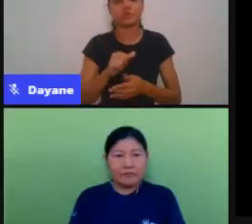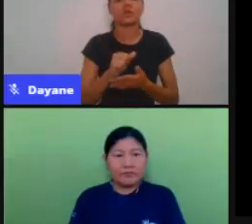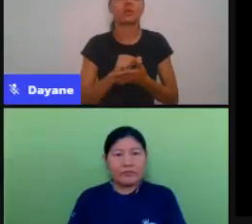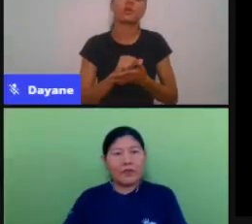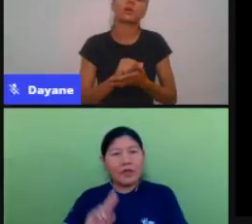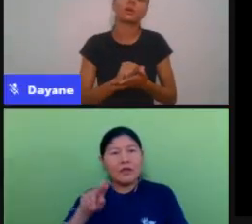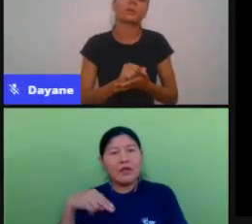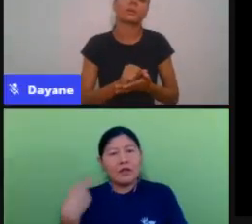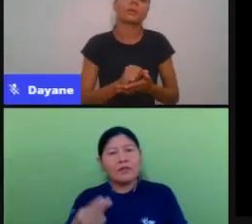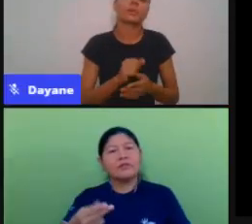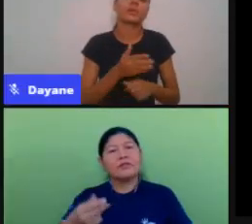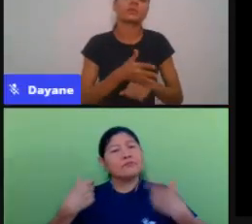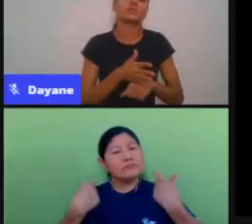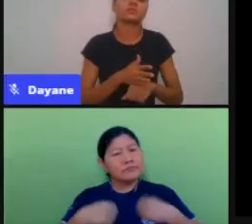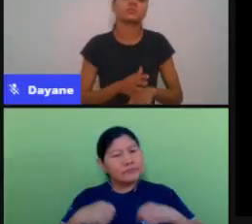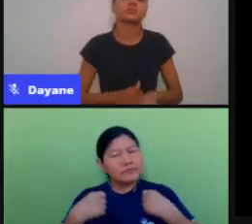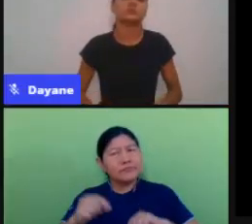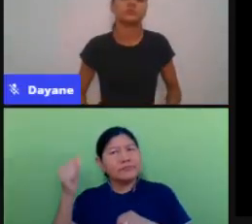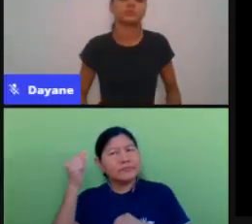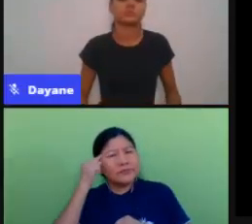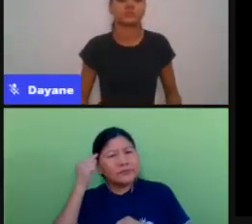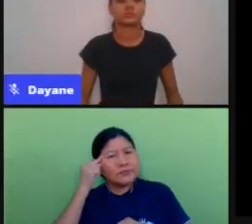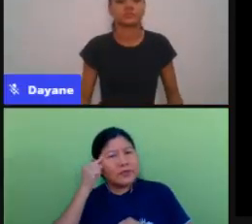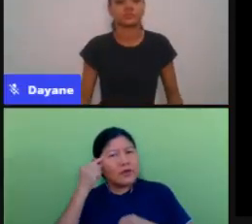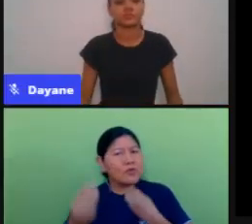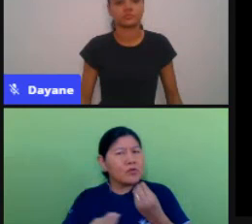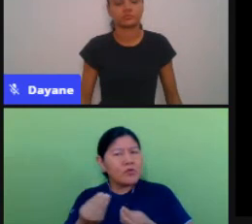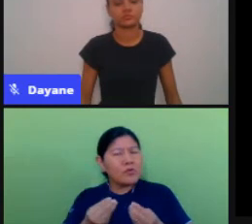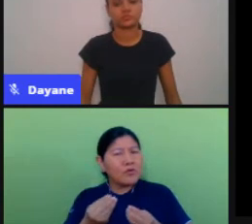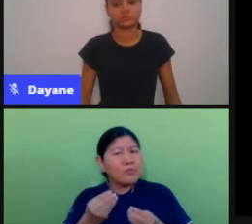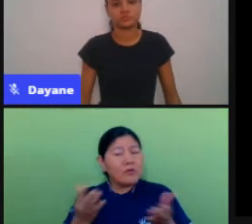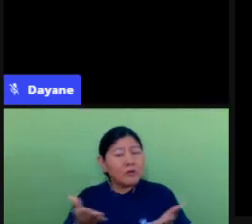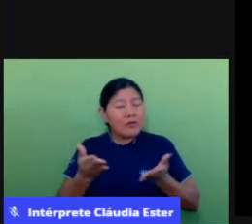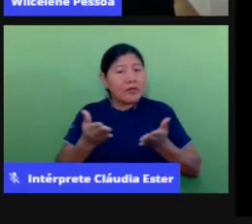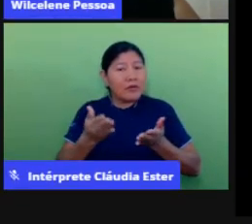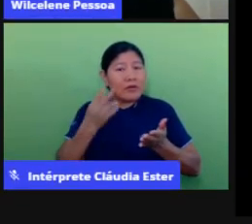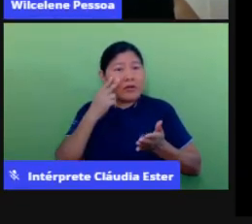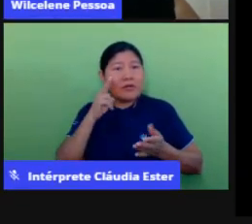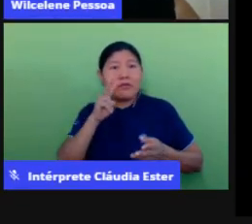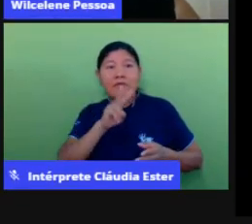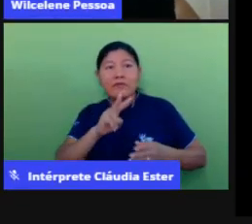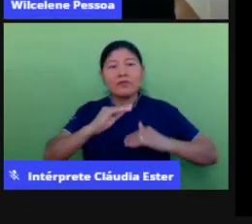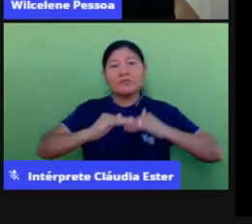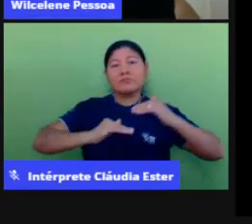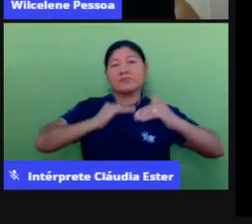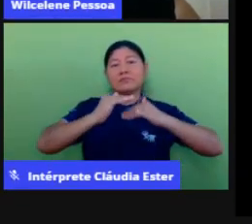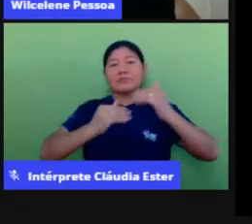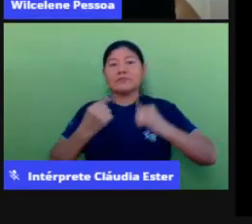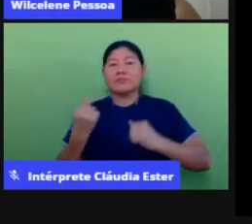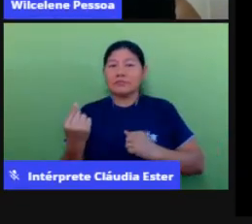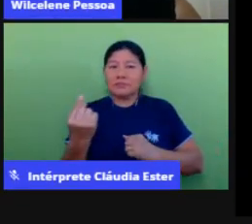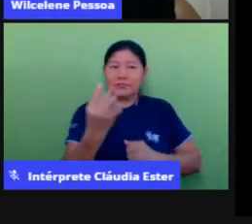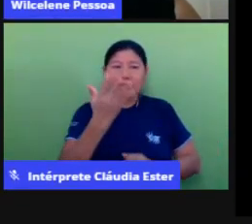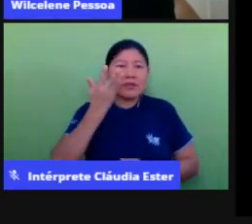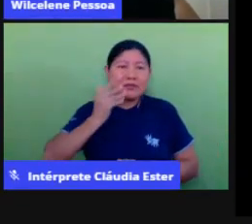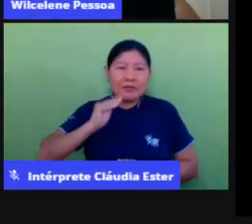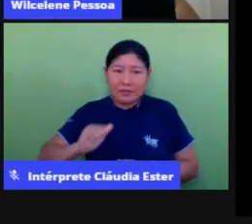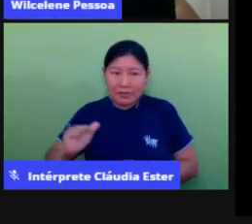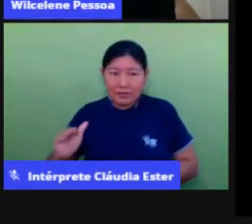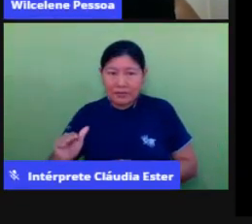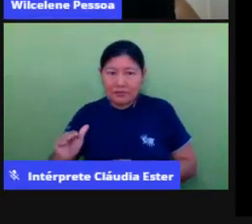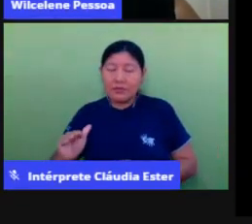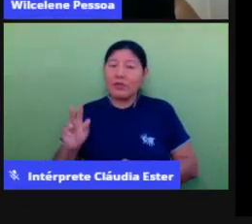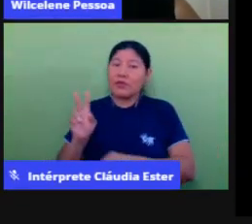acompanhar esse processo vivido neste período, que são questões então relacionadas à documentação pedagógica. Tá? Então,